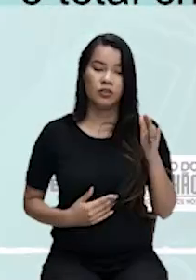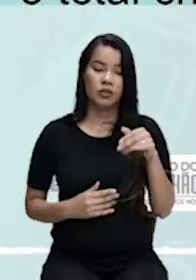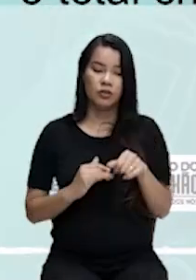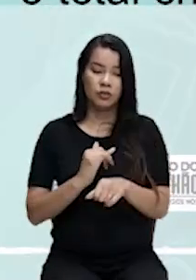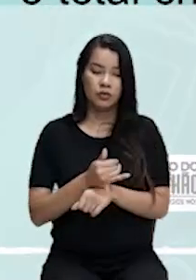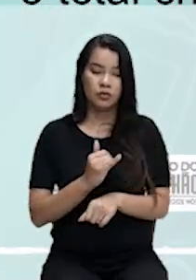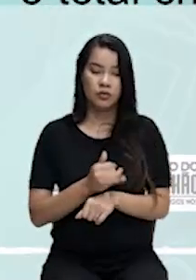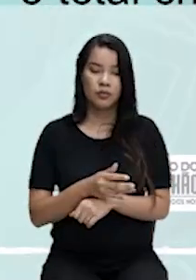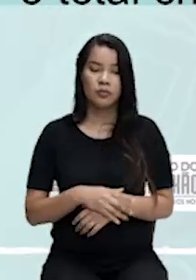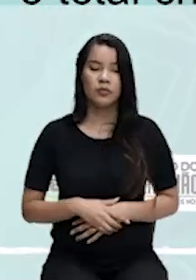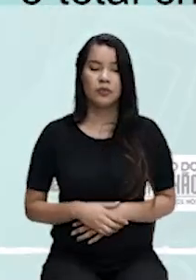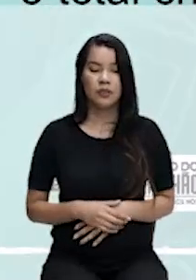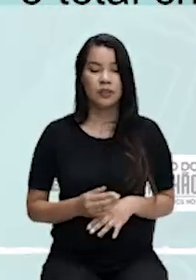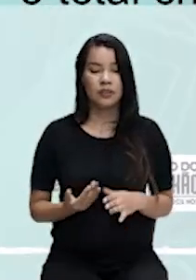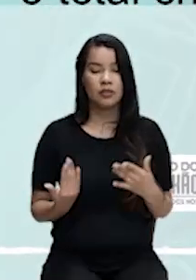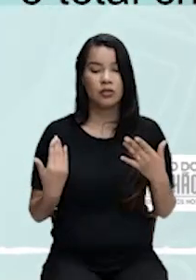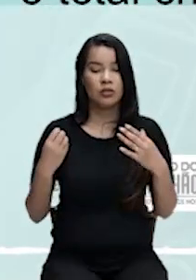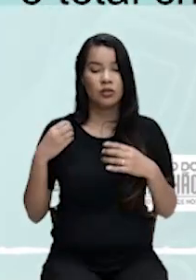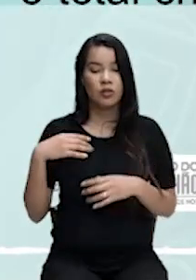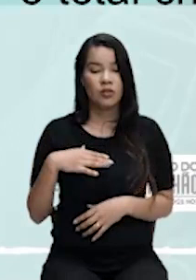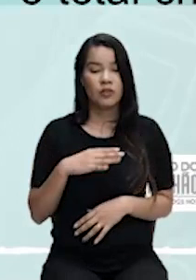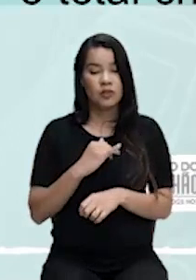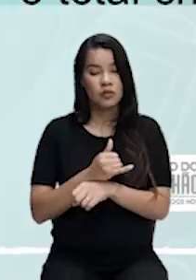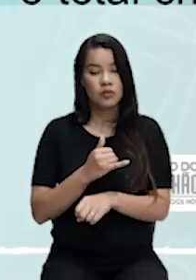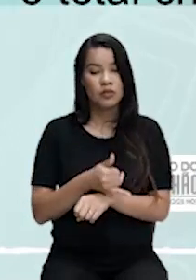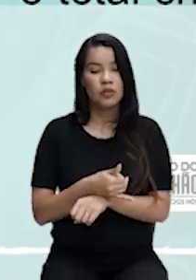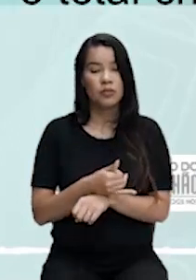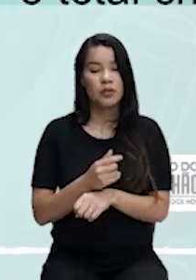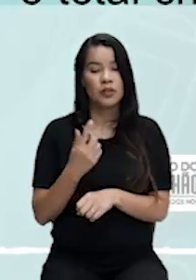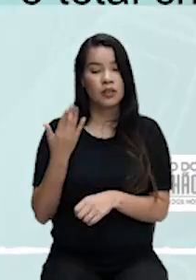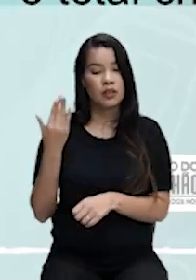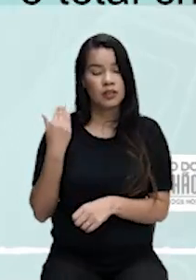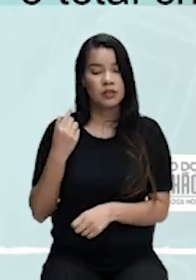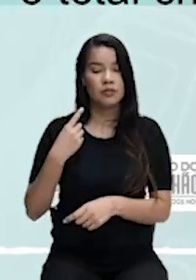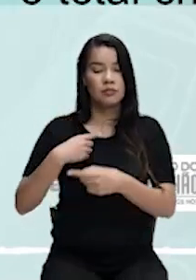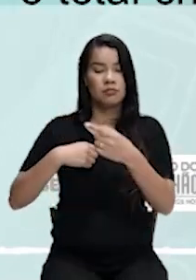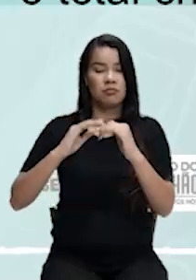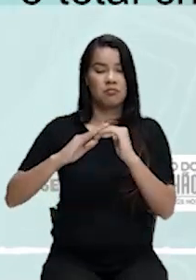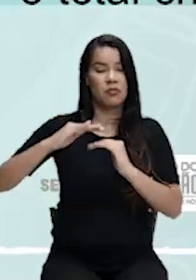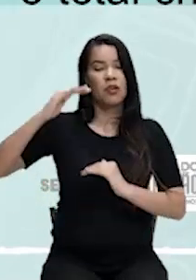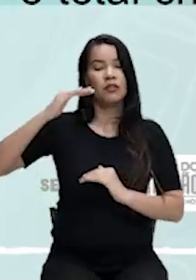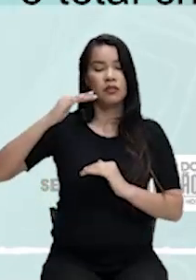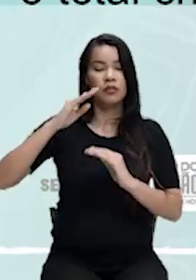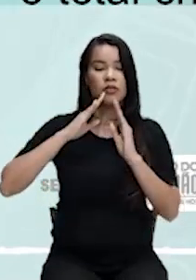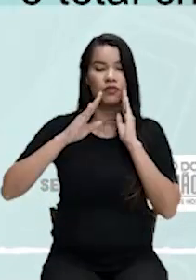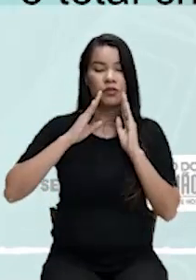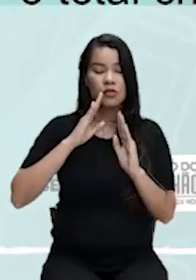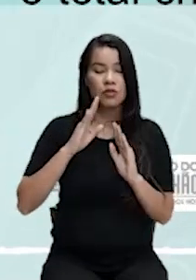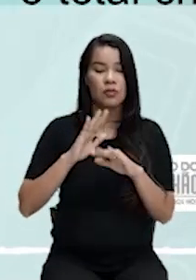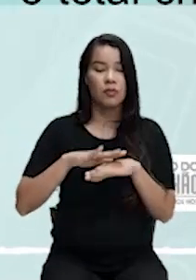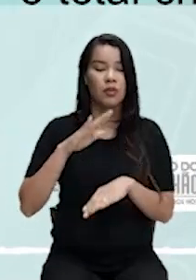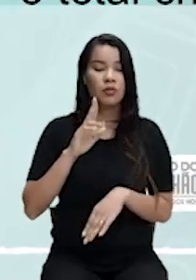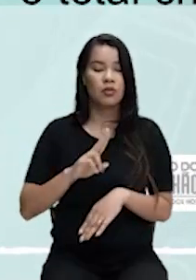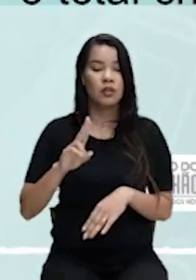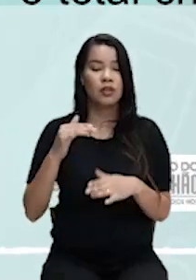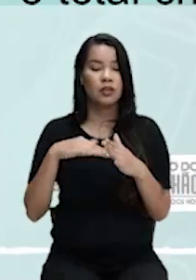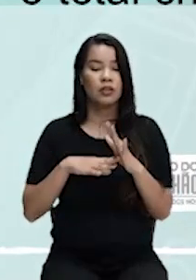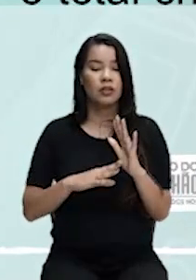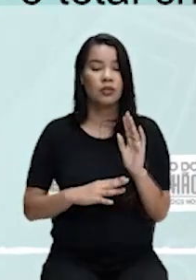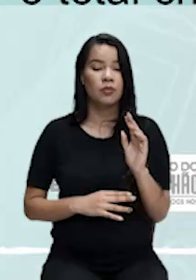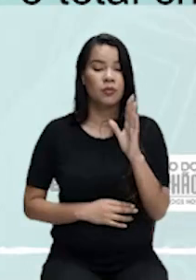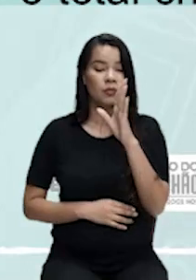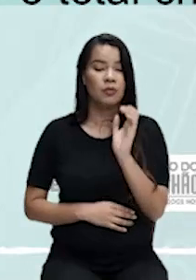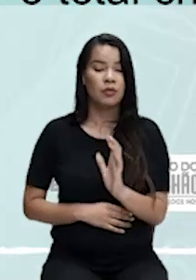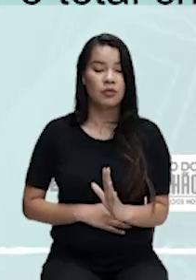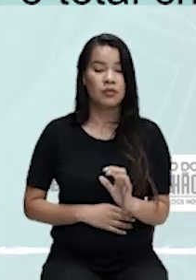Em edições recentes do nosso ranking, o YouTube havia passado o Facebook e se tornado a rede social mais utilizada no Brasil.